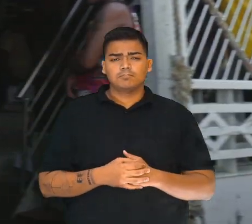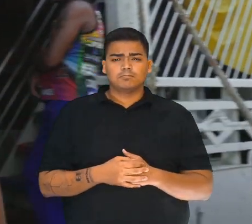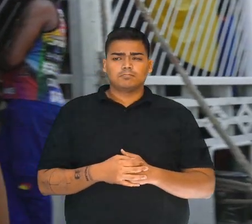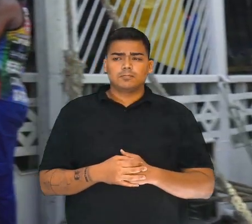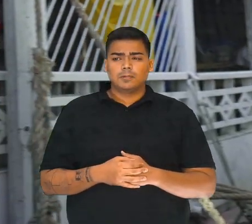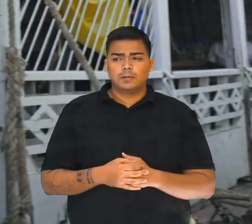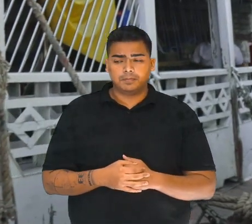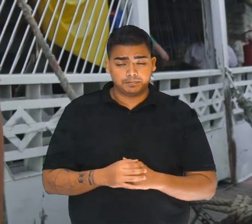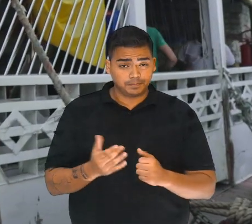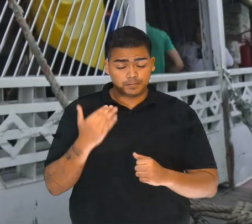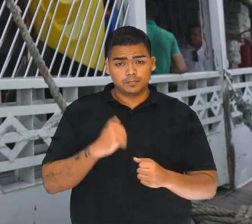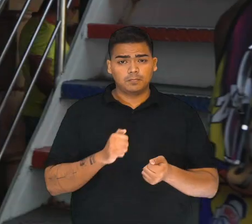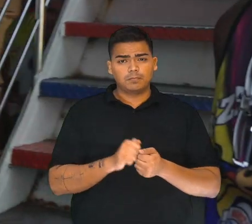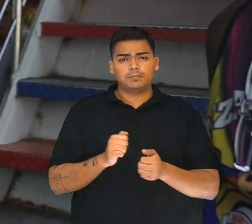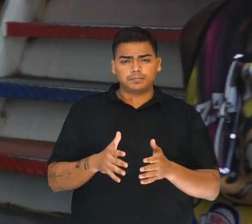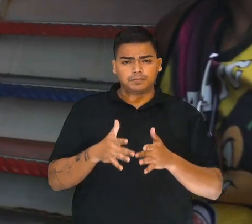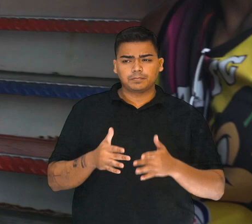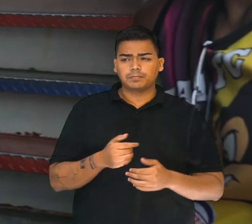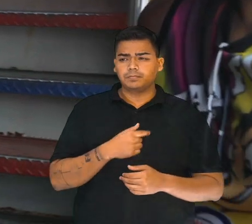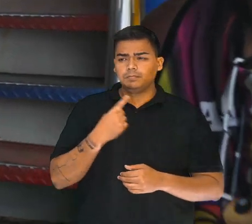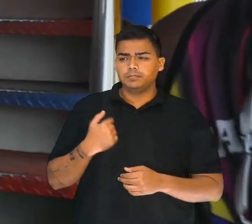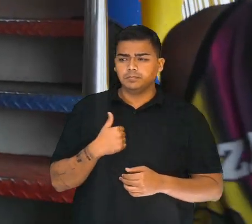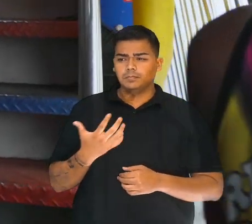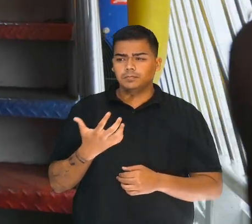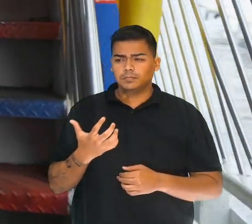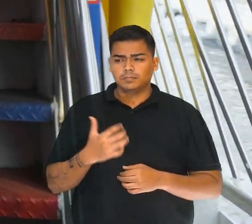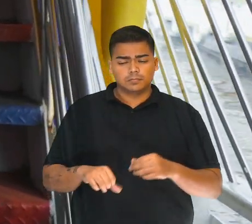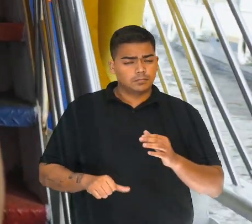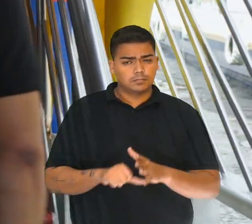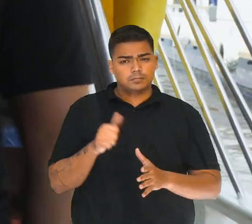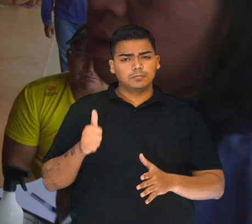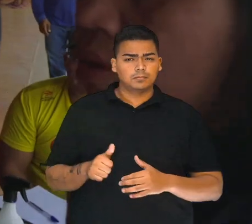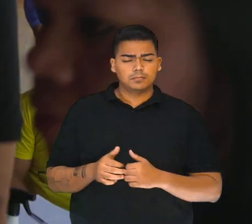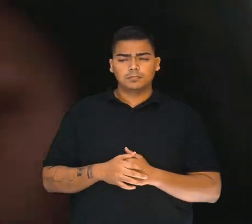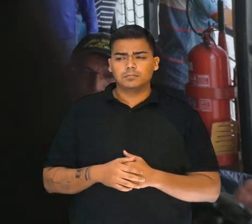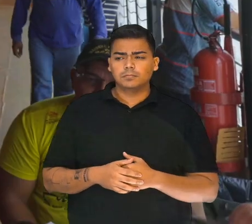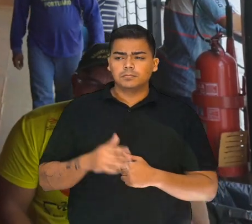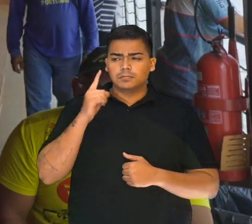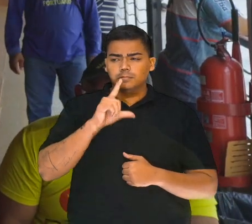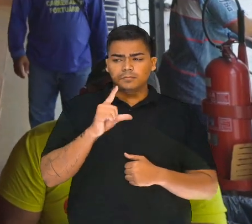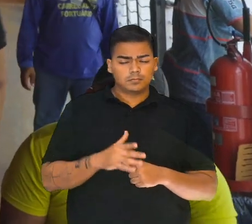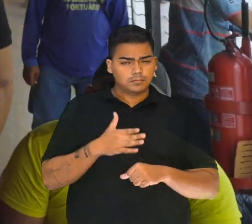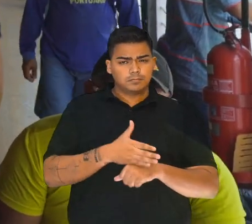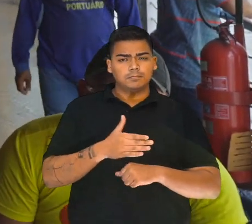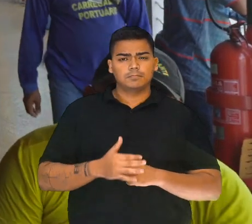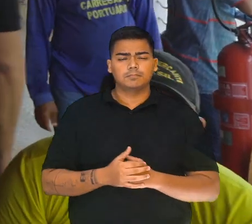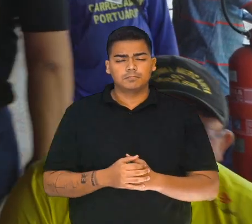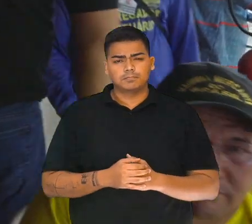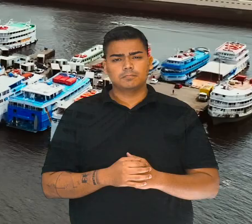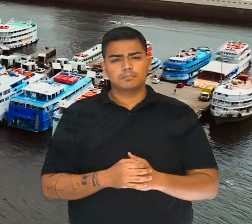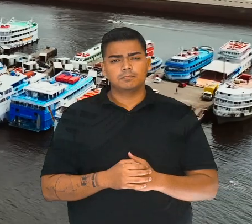estarem conosco. Por gentileza, queira dirigir-se aqui ao primeiro piso para fazermos o check-in da sua